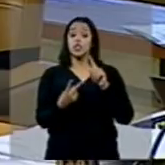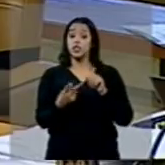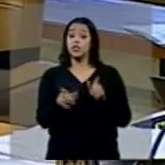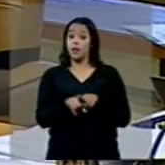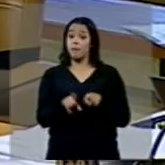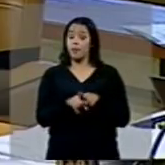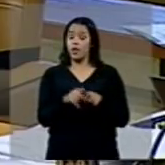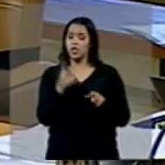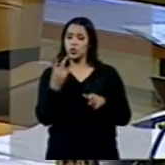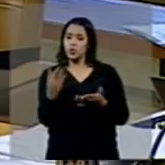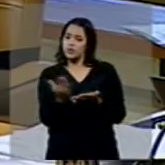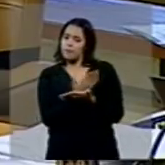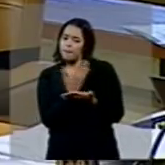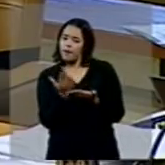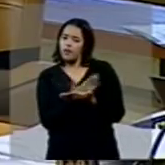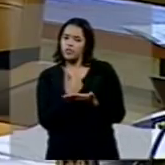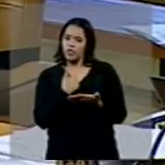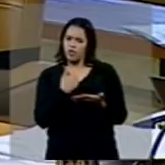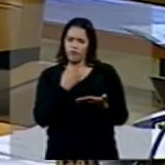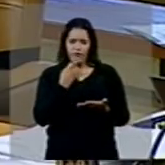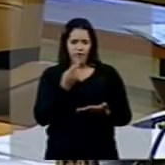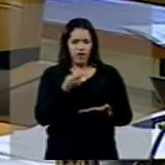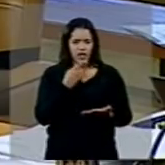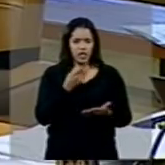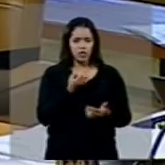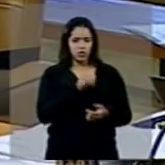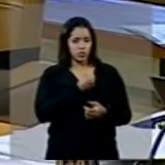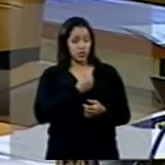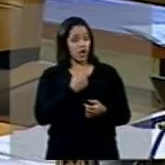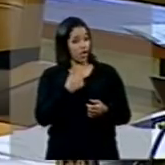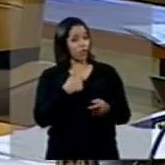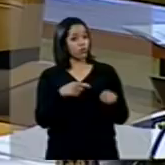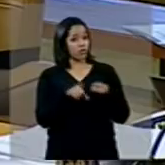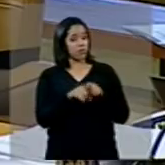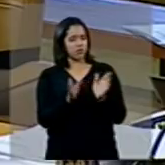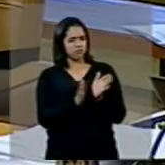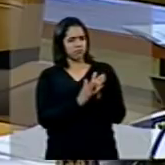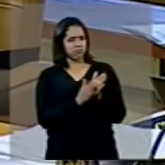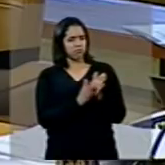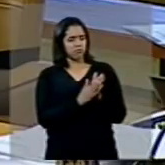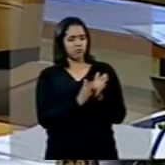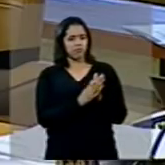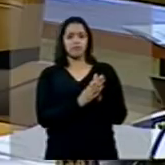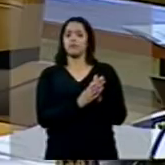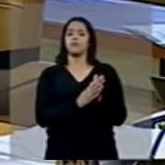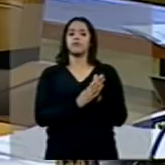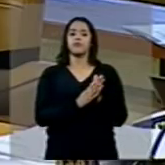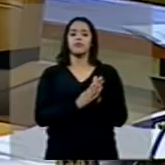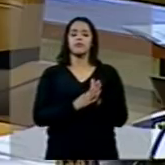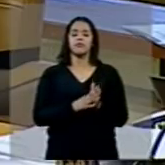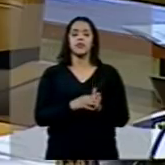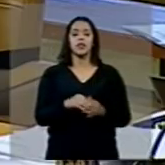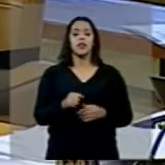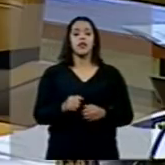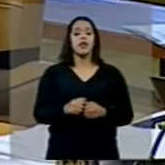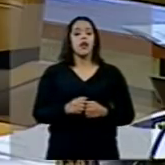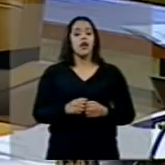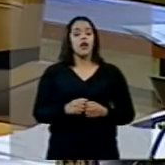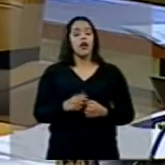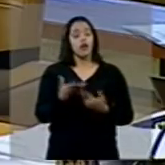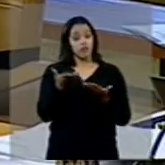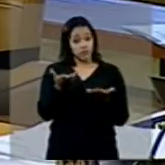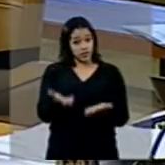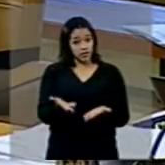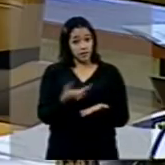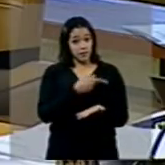estou a citar, e ao mesmo tempo que elogio o procedimento da eminente ministra, Sua